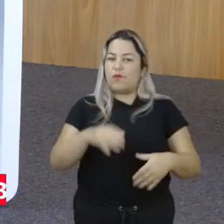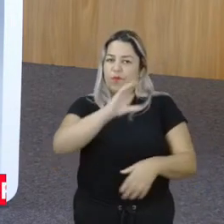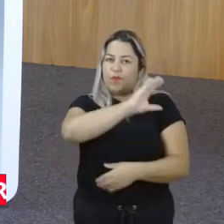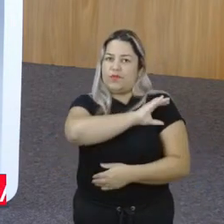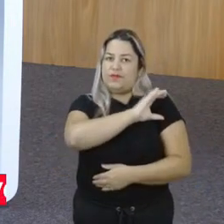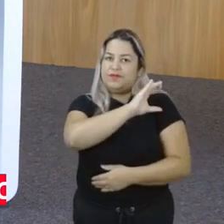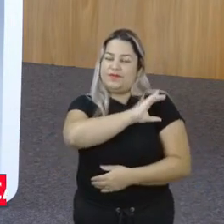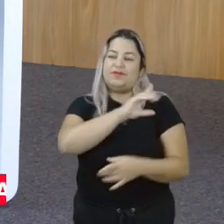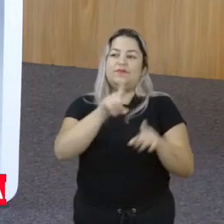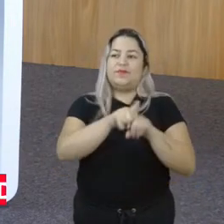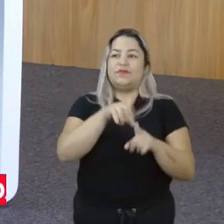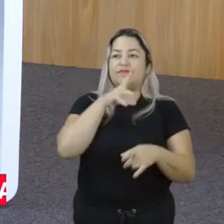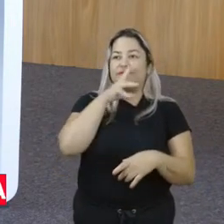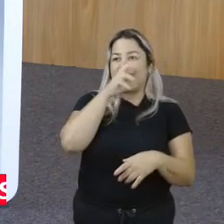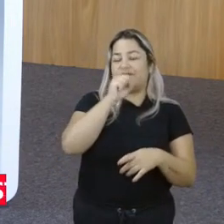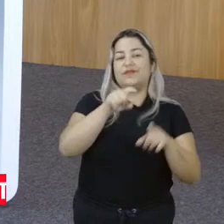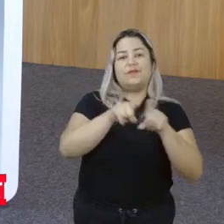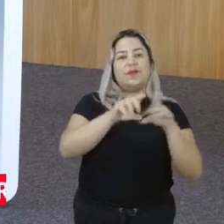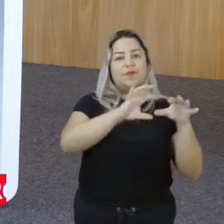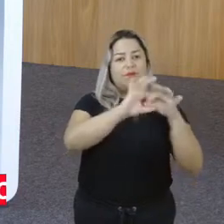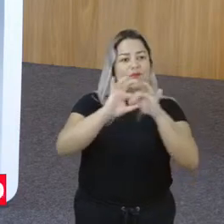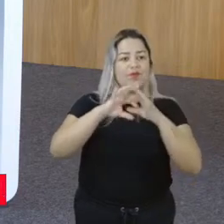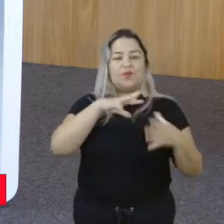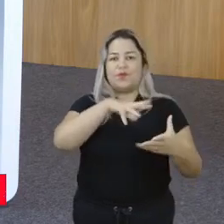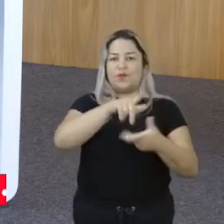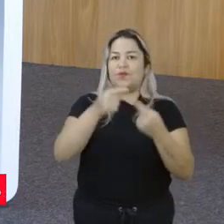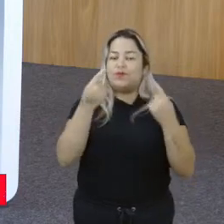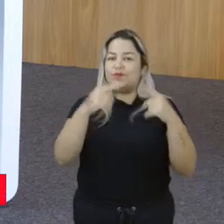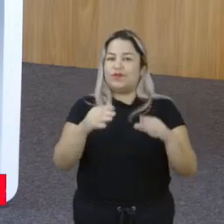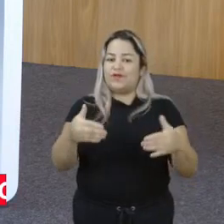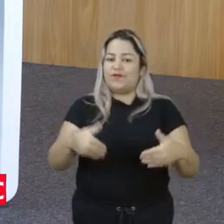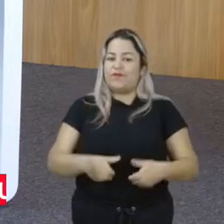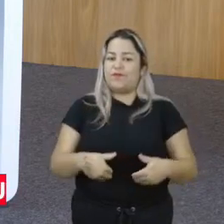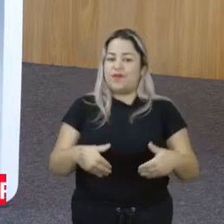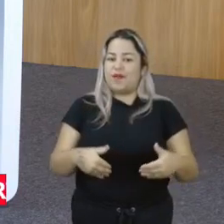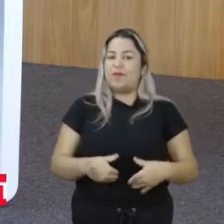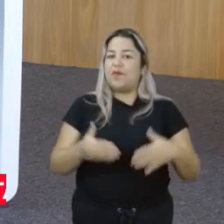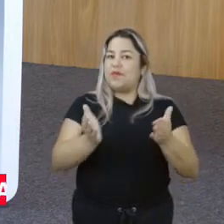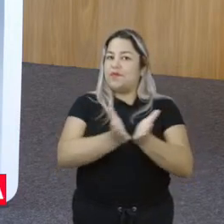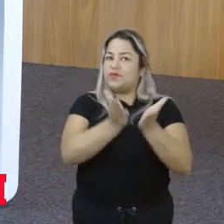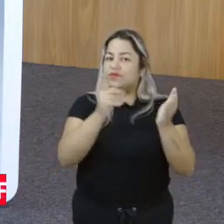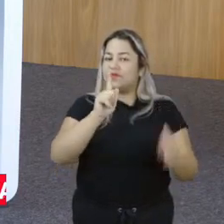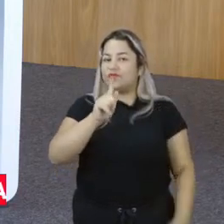coordenador também da Força Tarefa para a Aliança Global contra a Fome e a Pobreza, do G20,